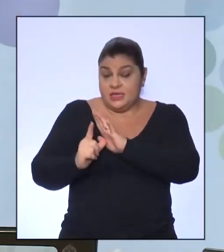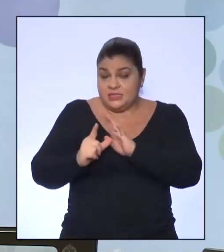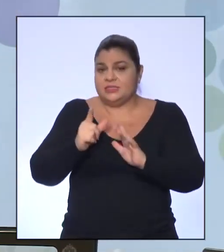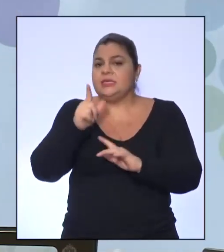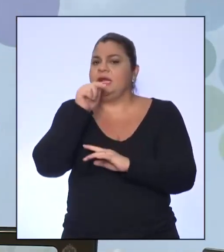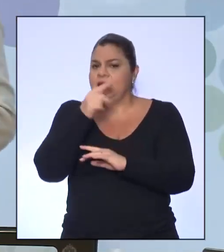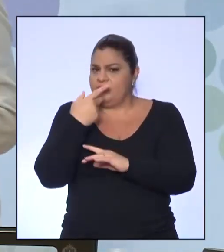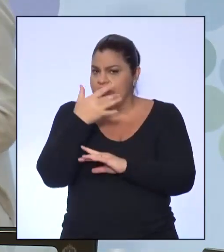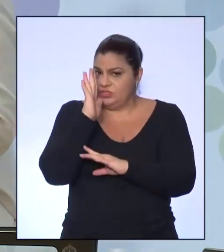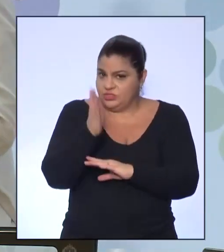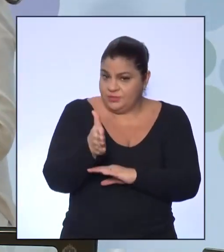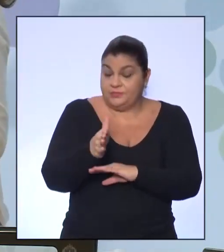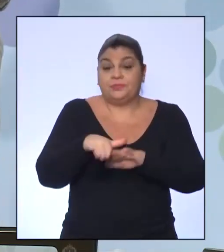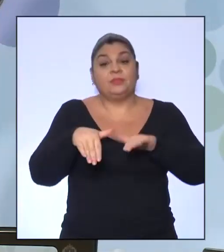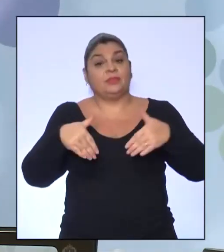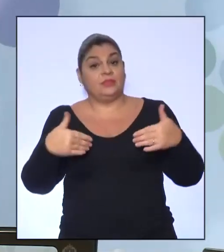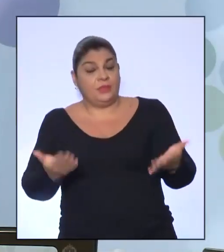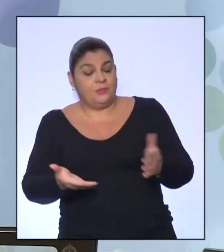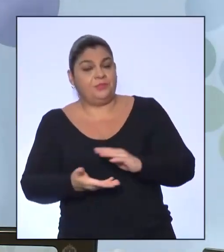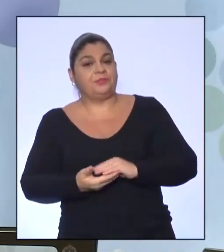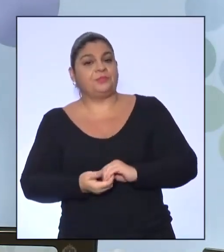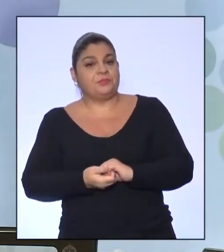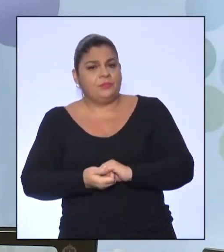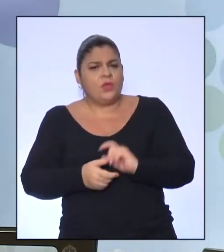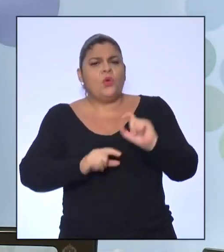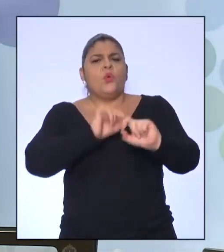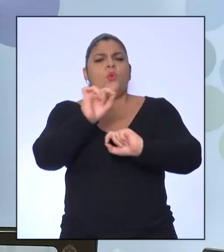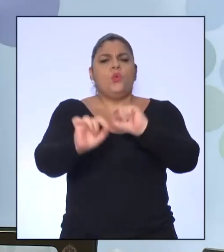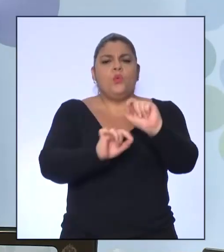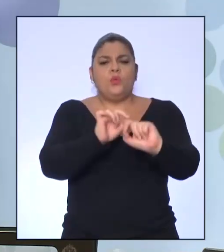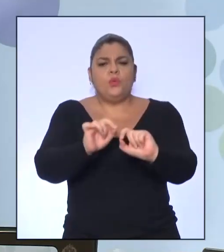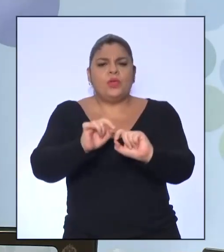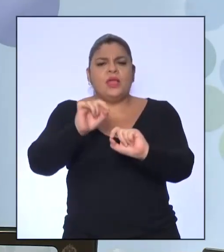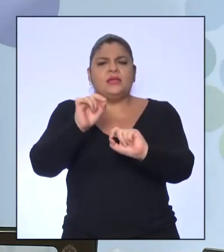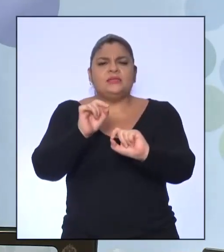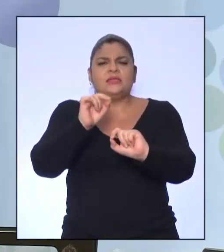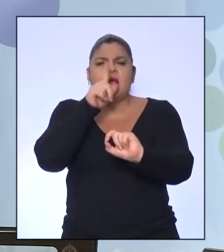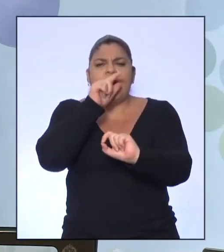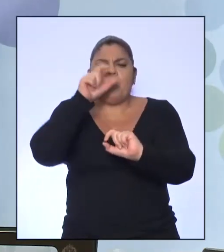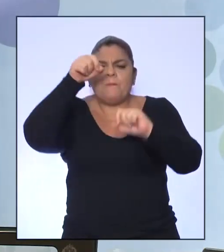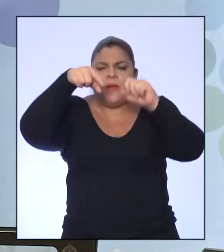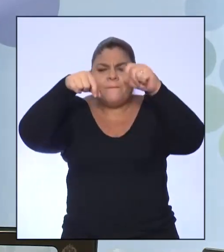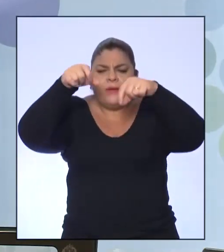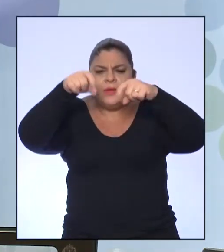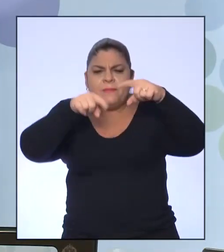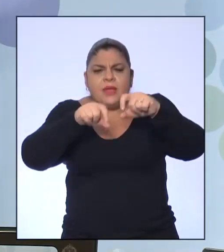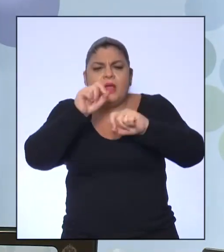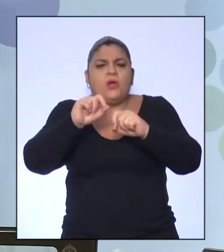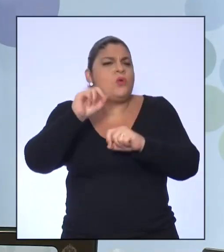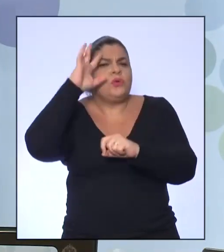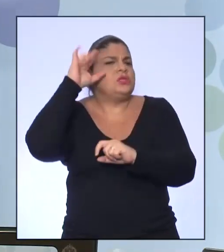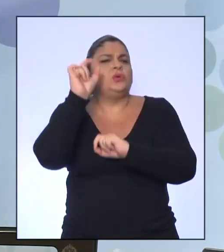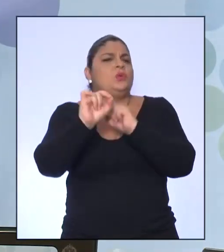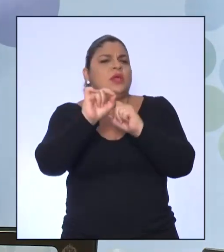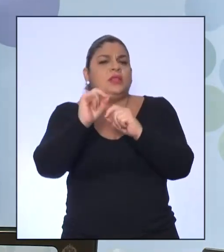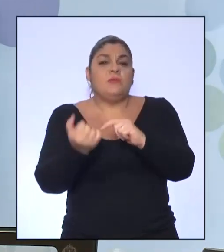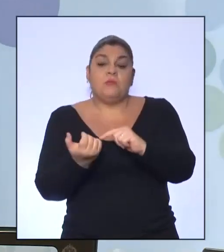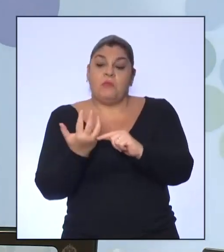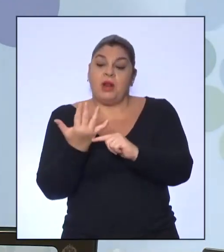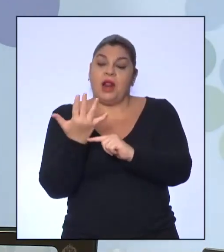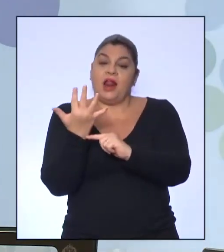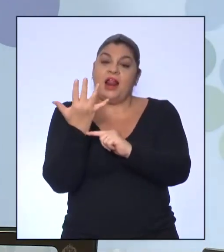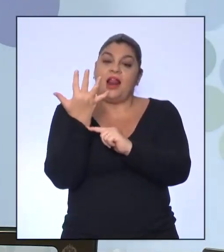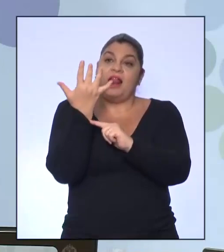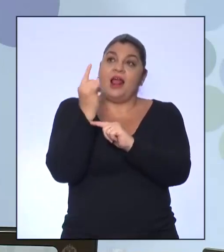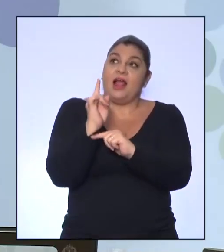eu falei. Bom, muito bem. E o que essas gotículas estão fazendo? Elas estão subindo. E a gente sabe que lá